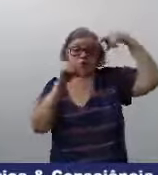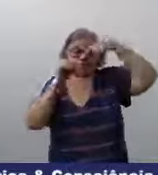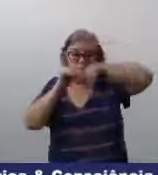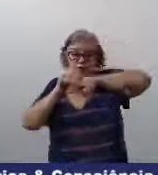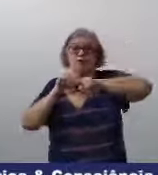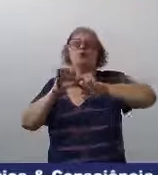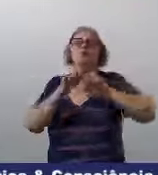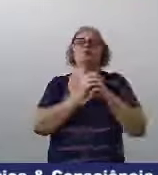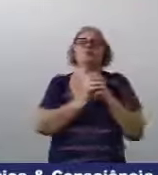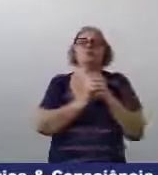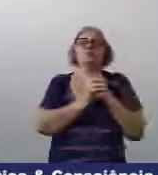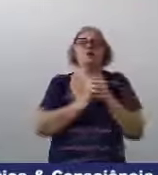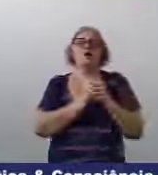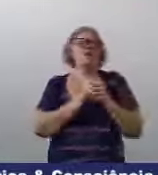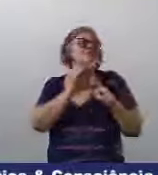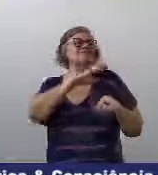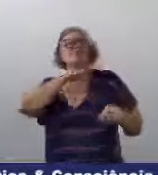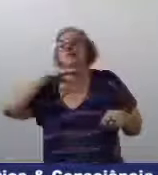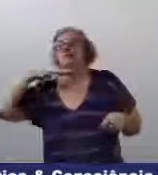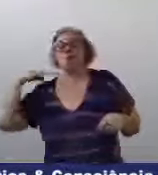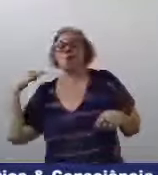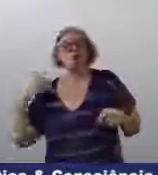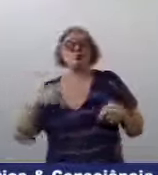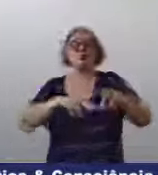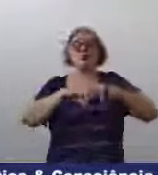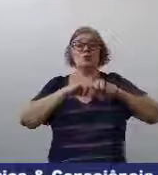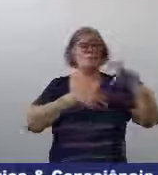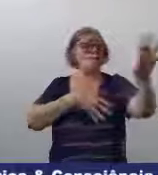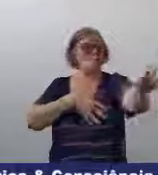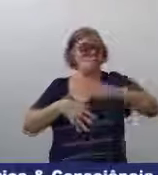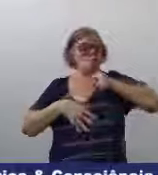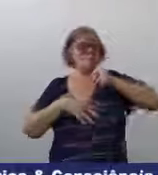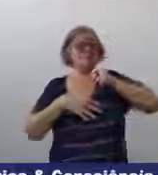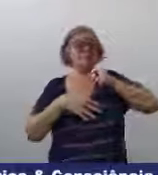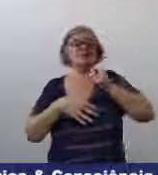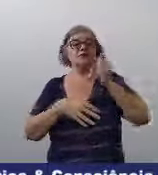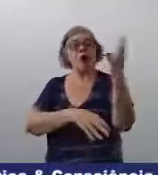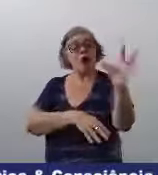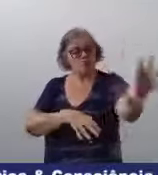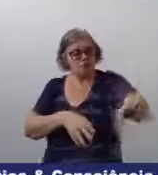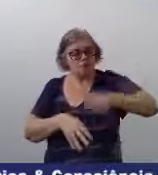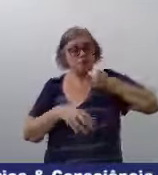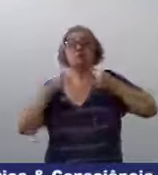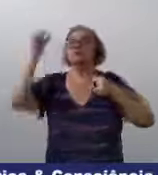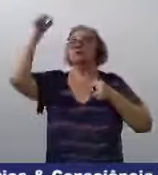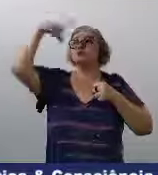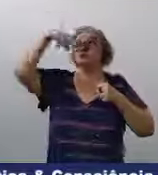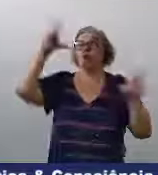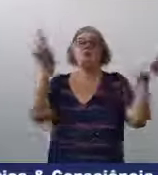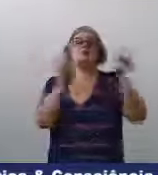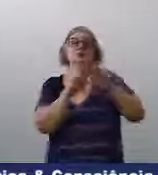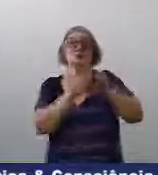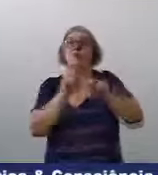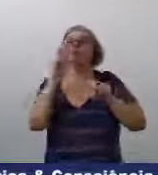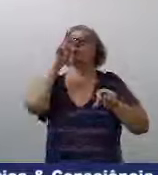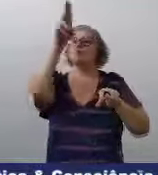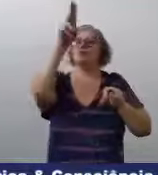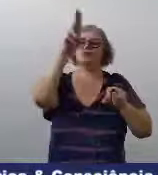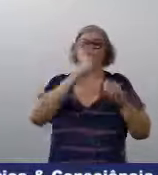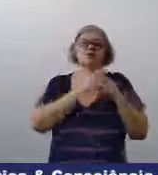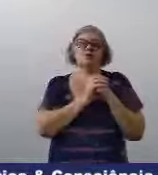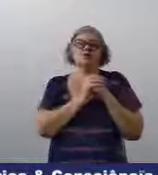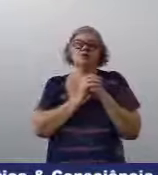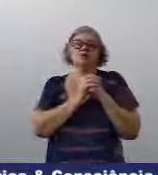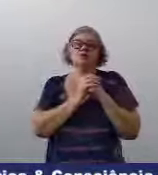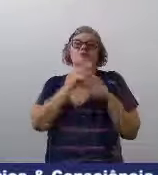nós teríamos já há muito tempo sido liquidados pelo excesso de radiação ultravioleta e outras radiações solares ainda